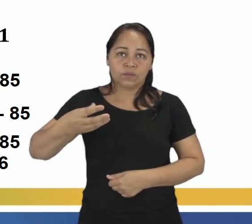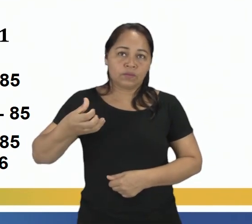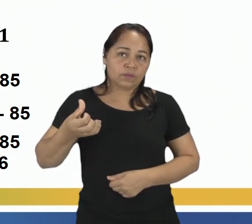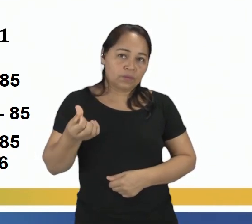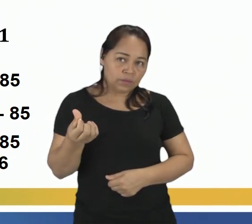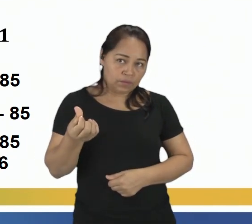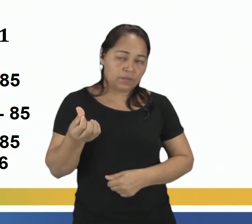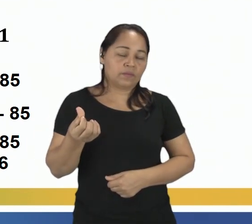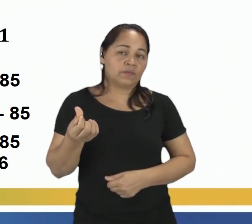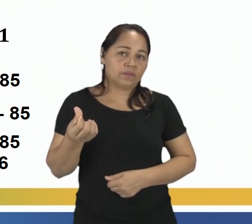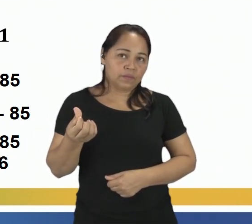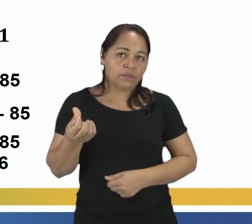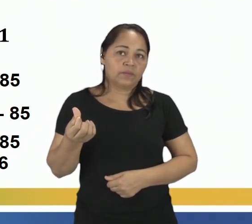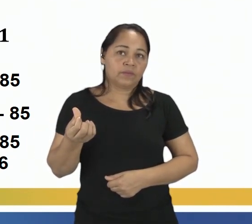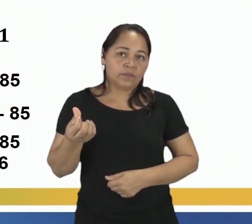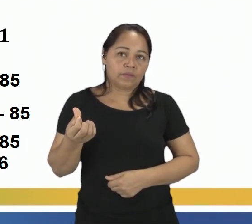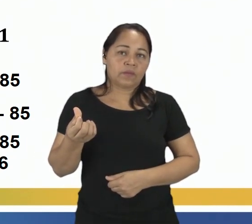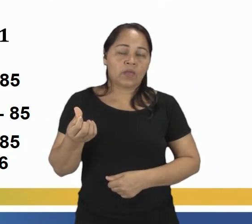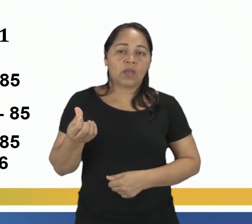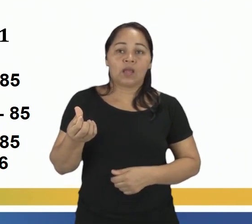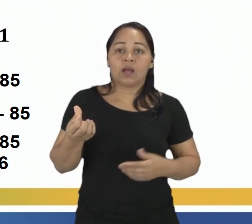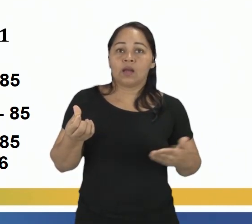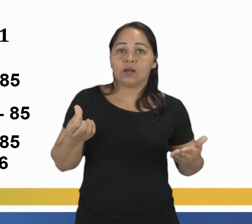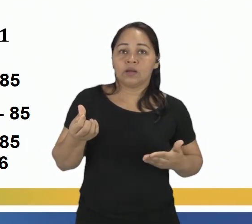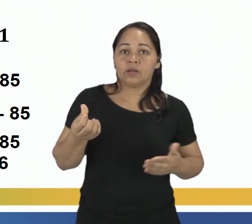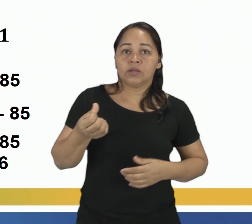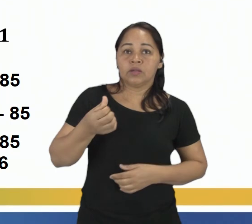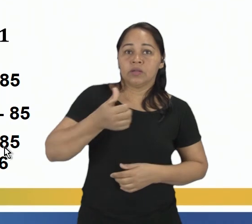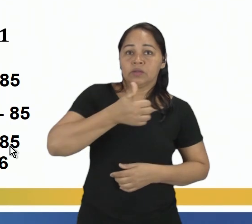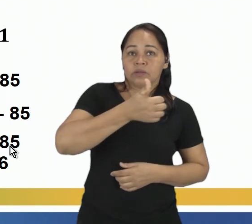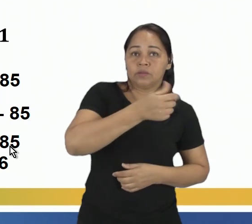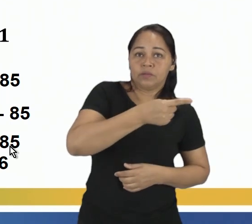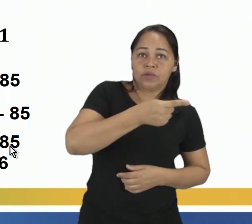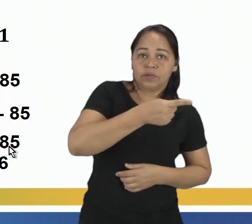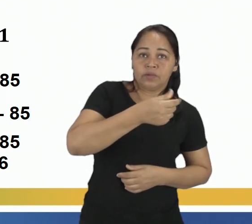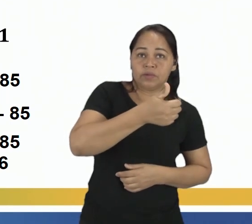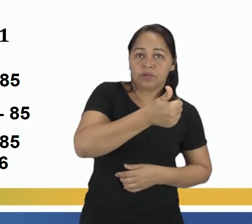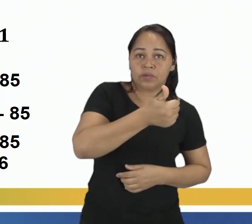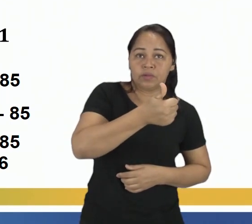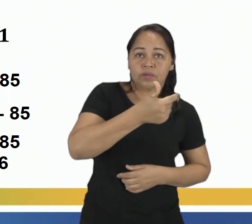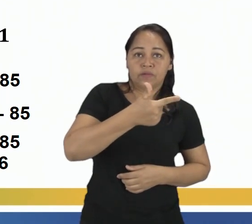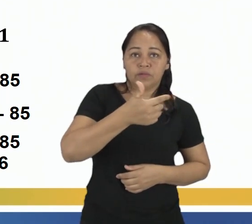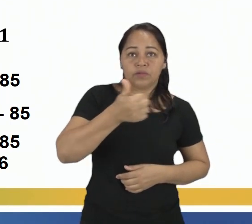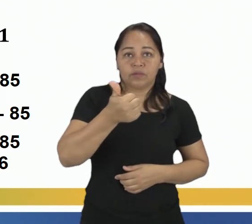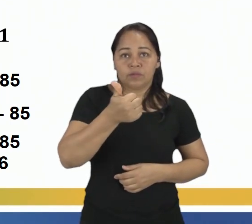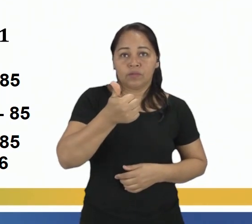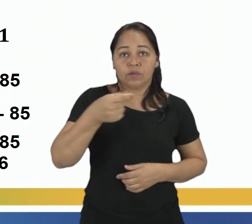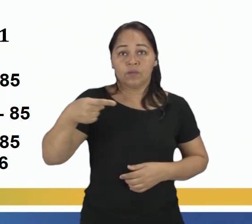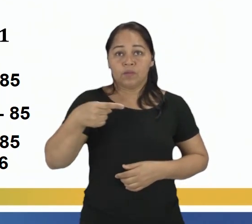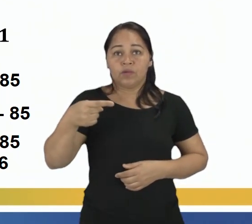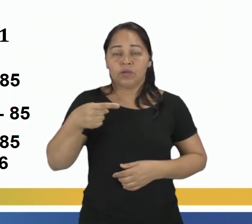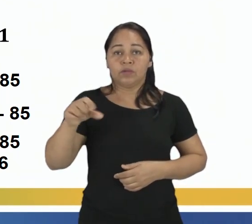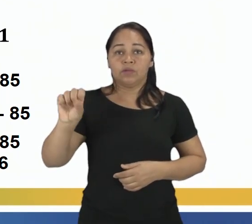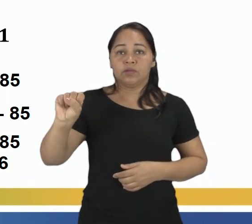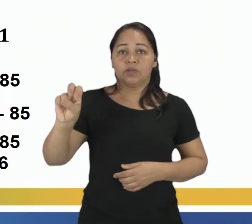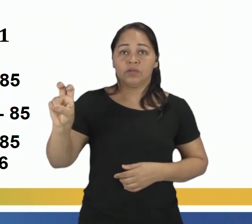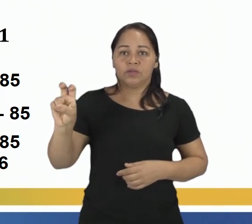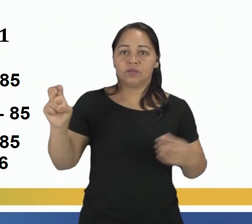positiva, que é 242, e peguei menos 121 com menos 85, sinais